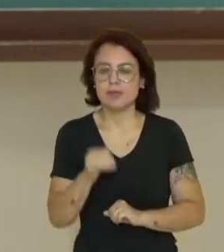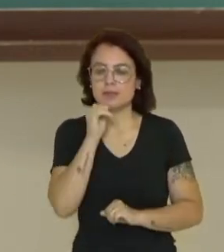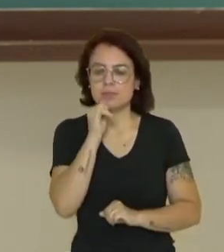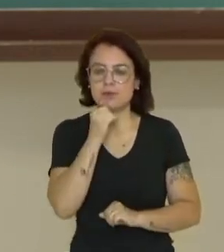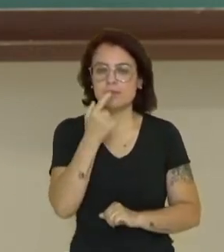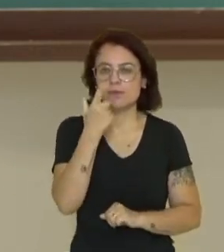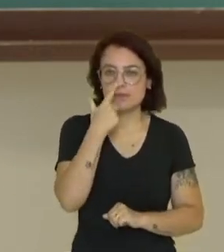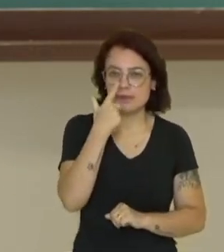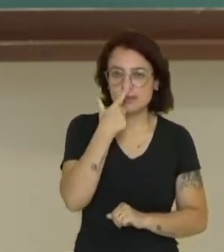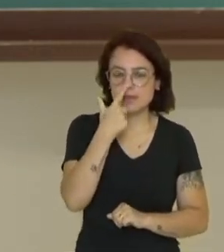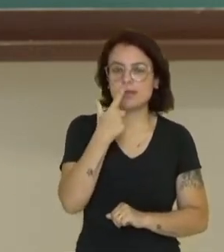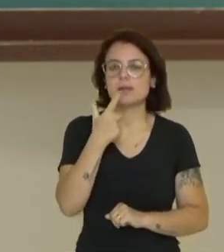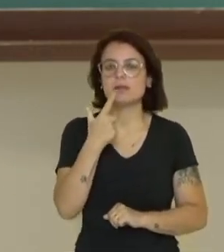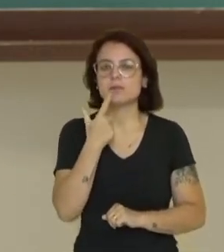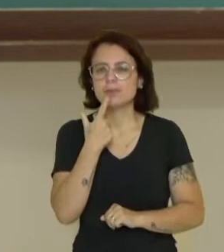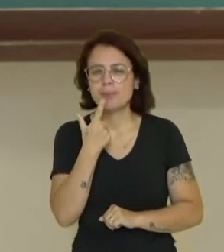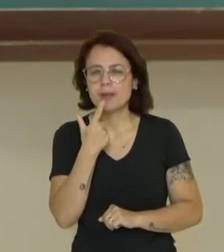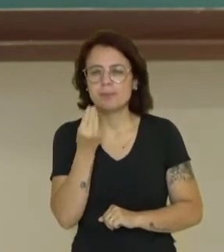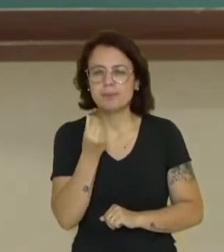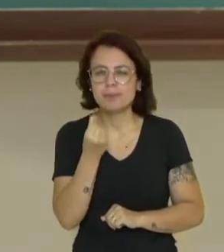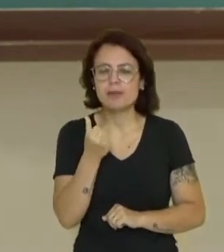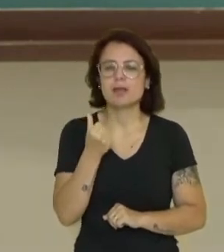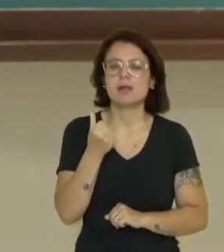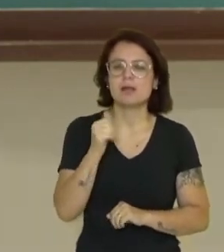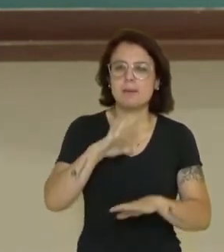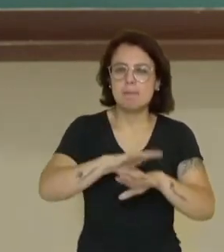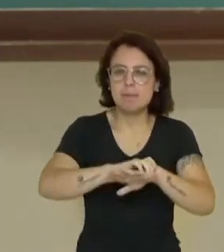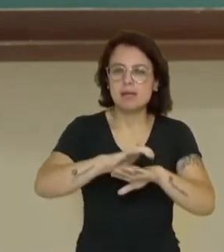audição, paladar e assim vai.